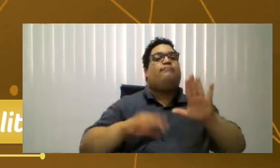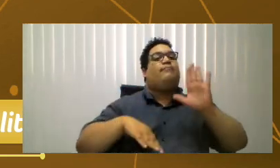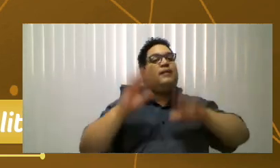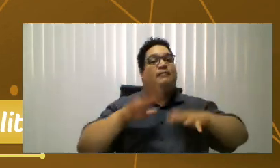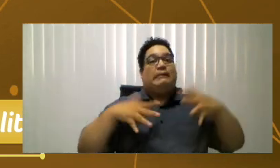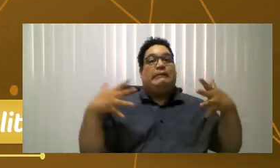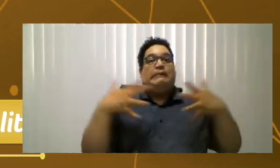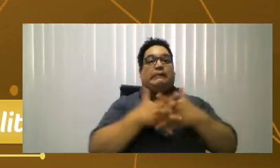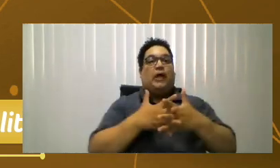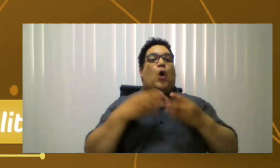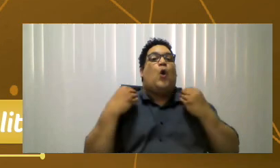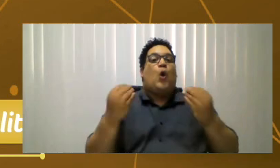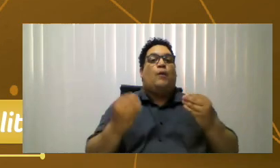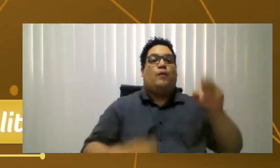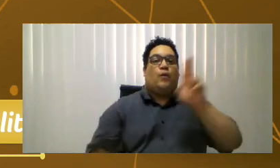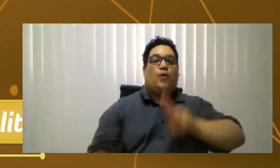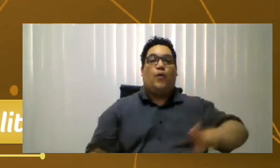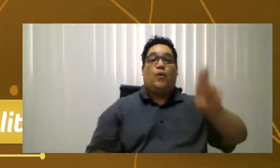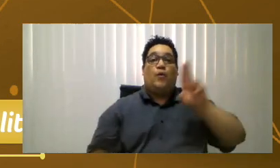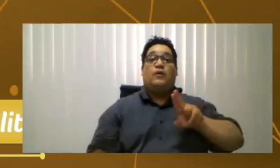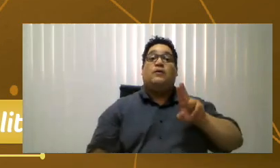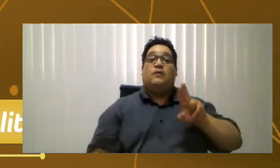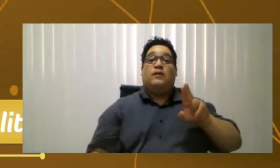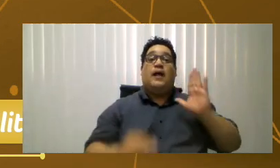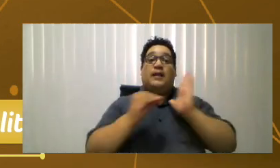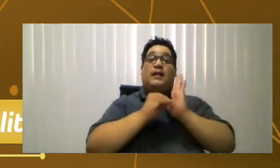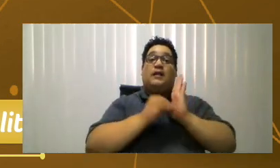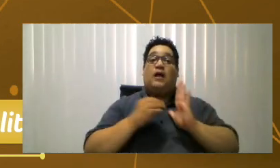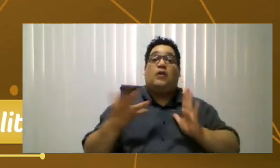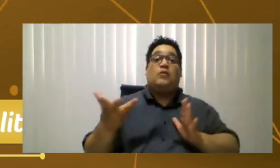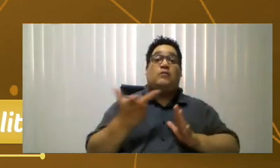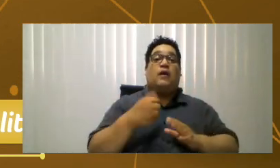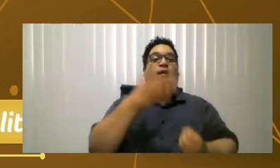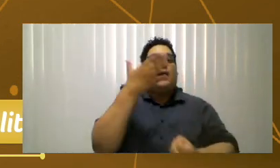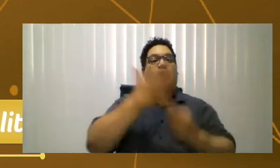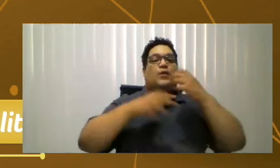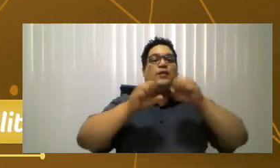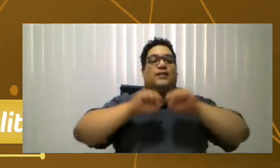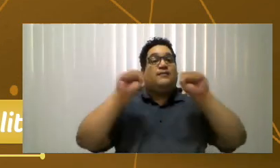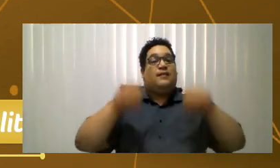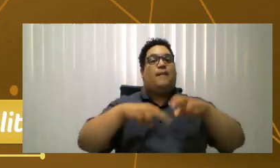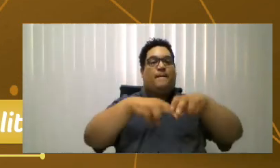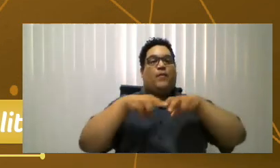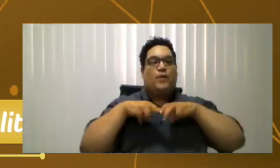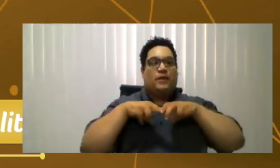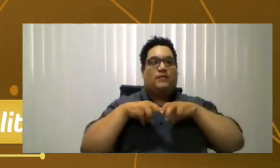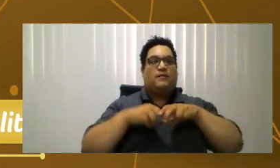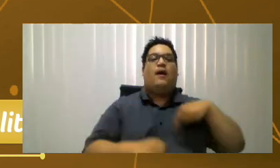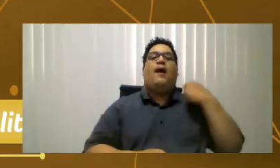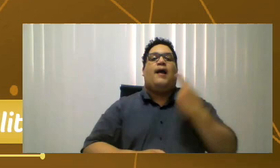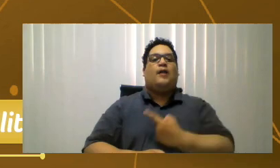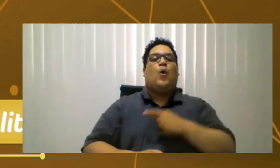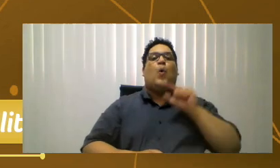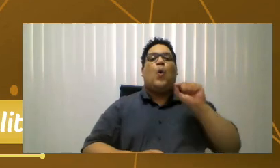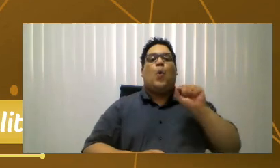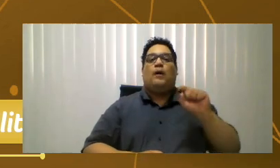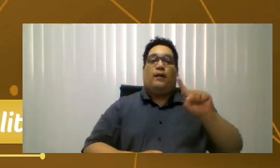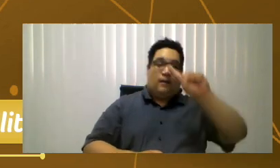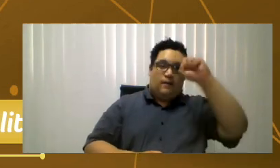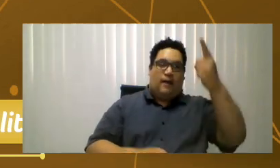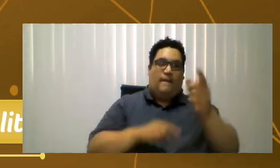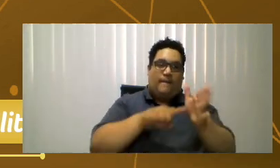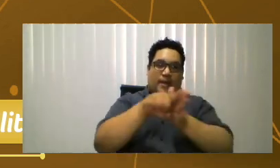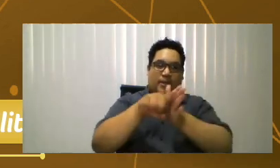assim, como que a gente vai utilizar de maneira mais eficiente esses dados? Foi quando a gente pensou em construir o dashboard. A partir disso, a gente pesquisou e